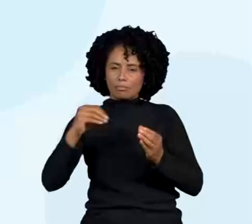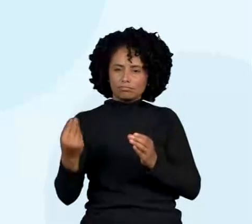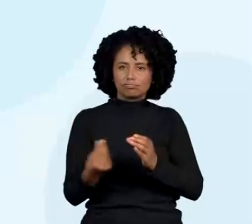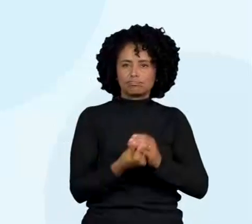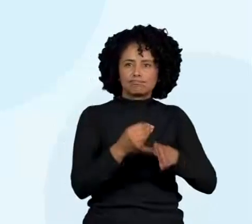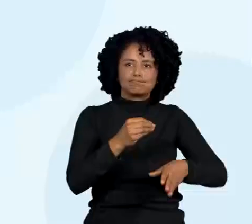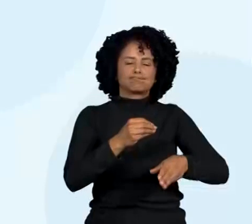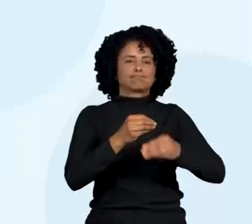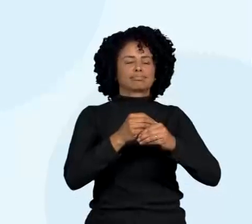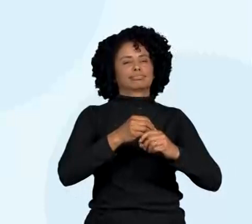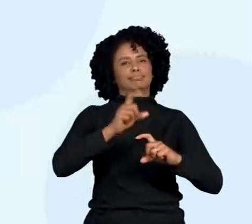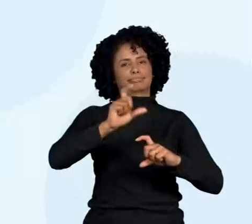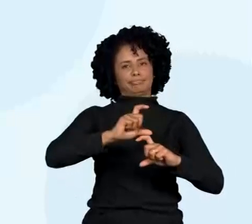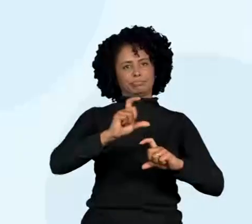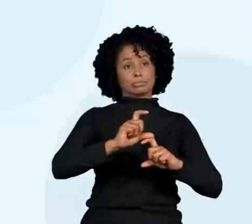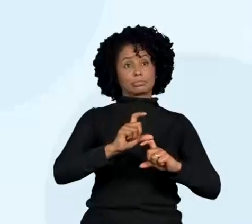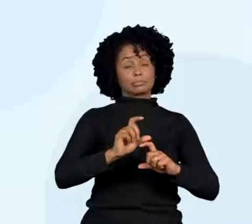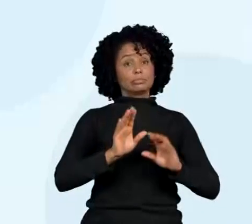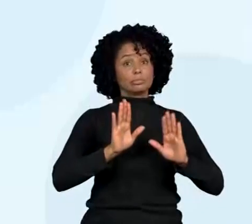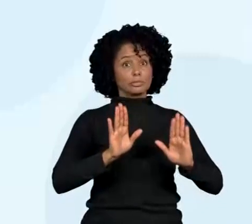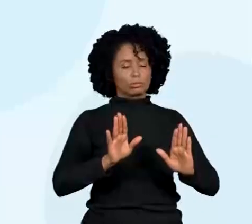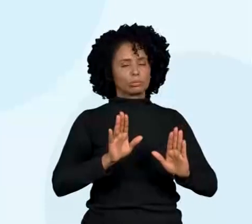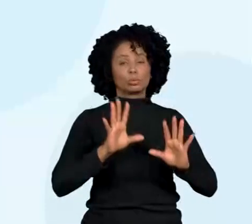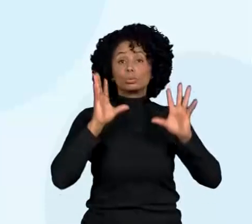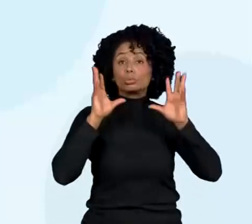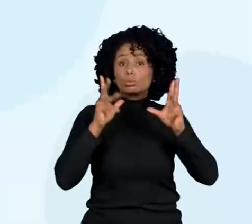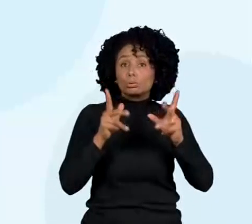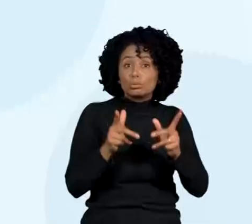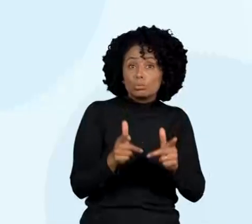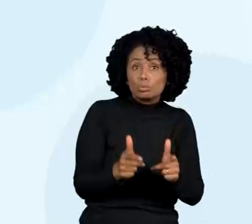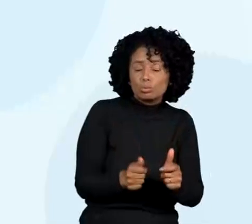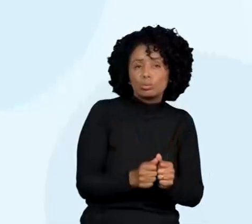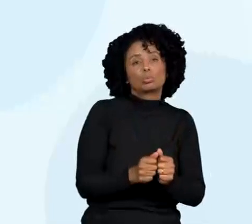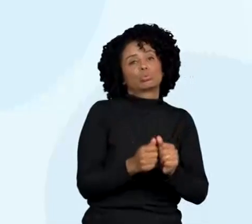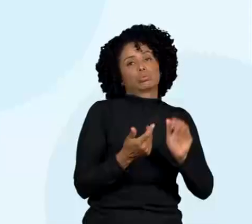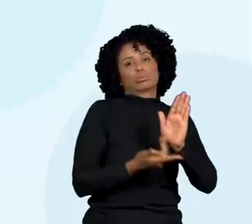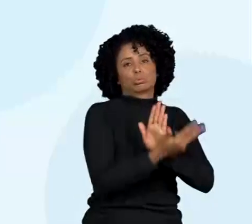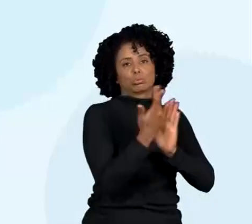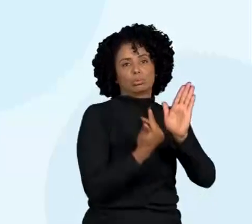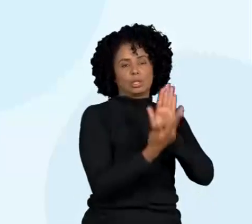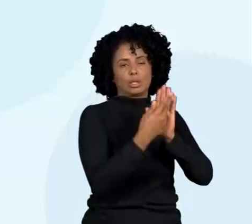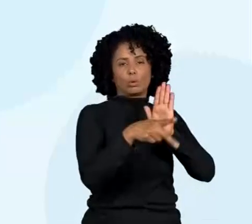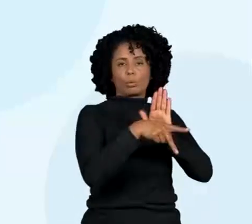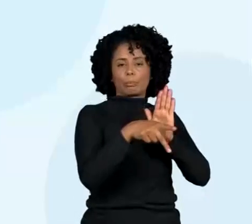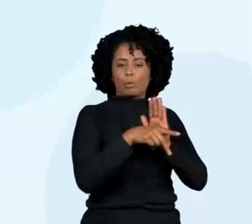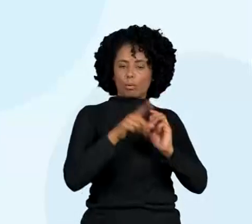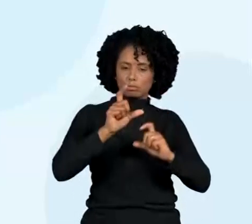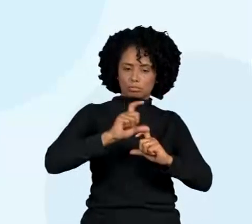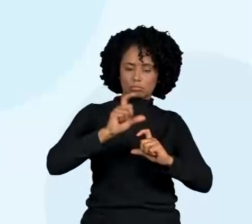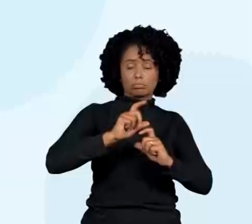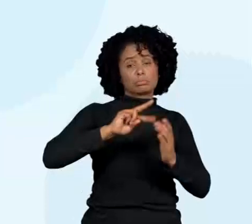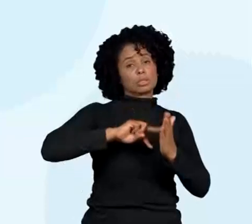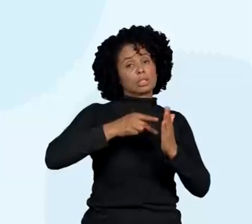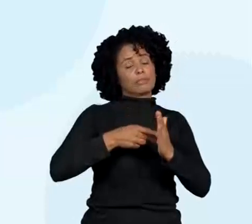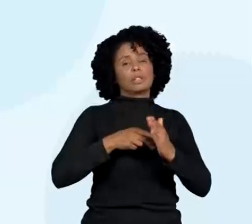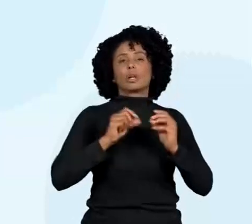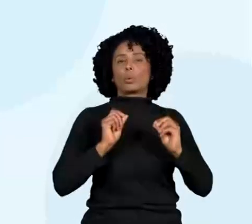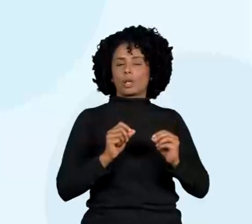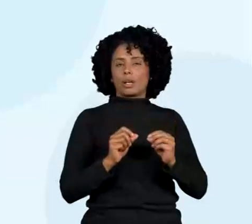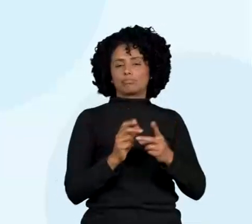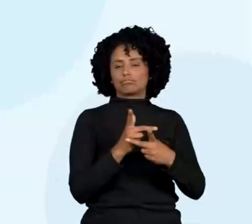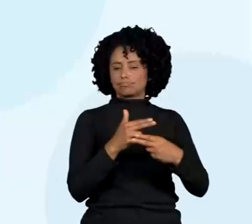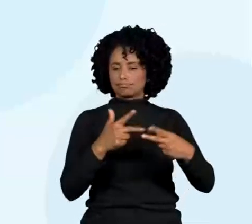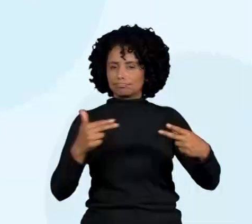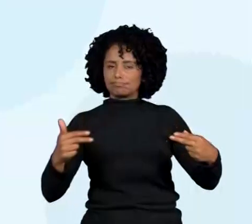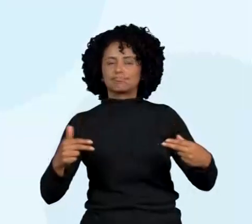Todos os elementos gráficos usados na tirinha são recursos multissemióticos, como